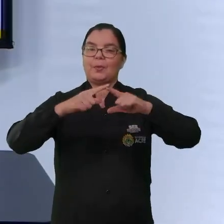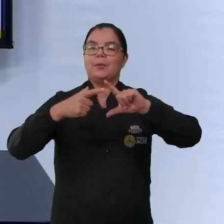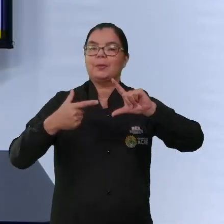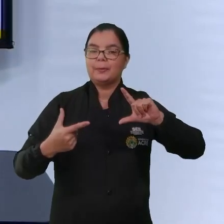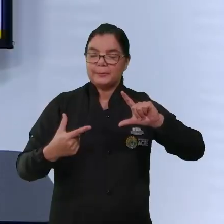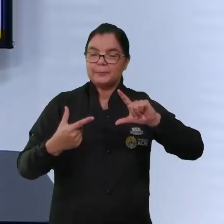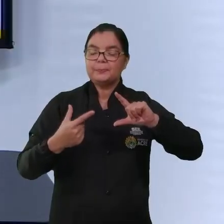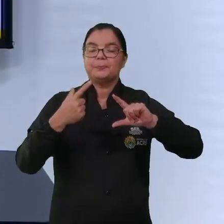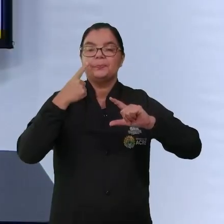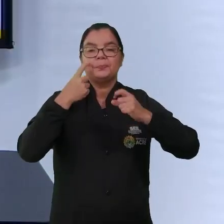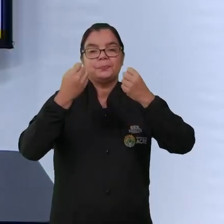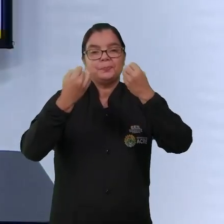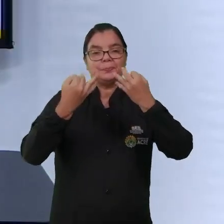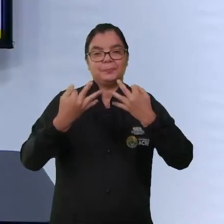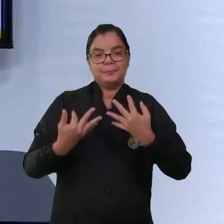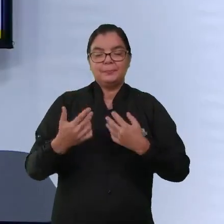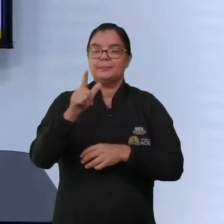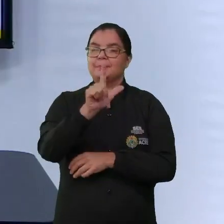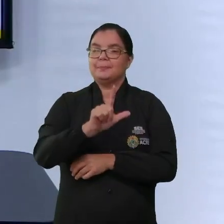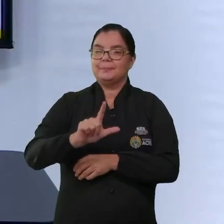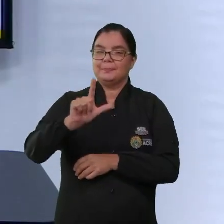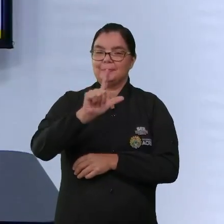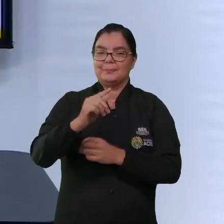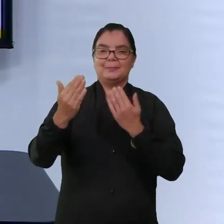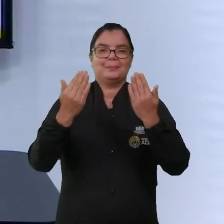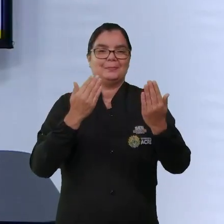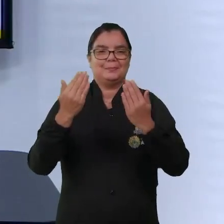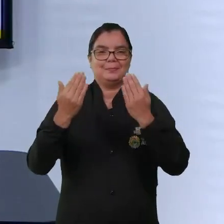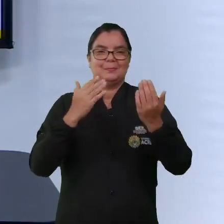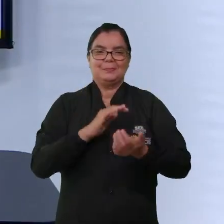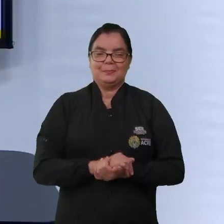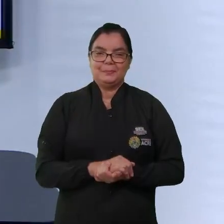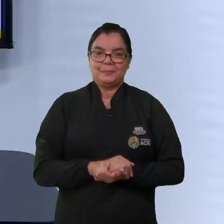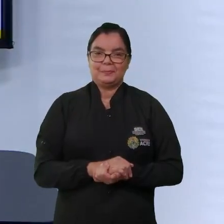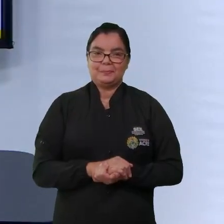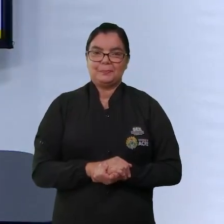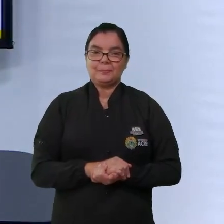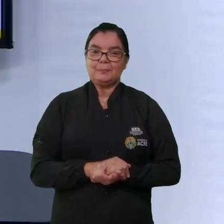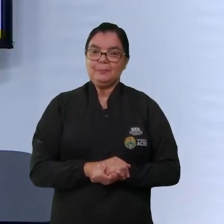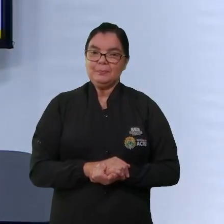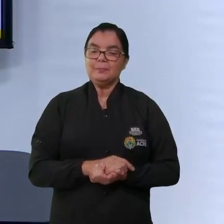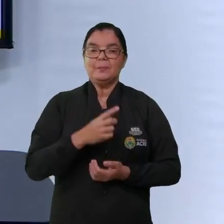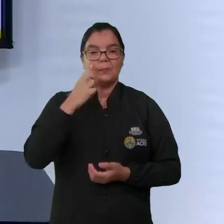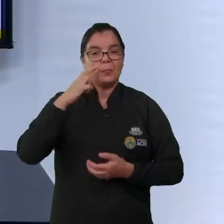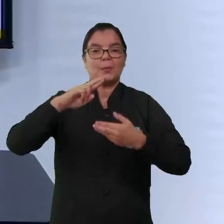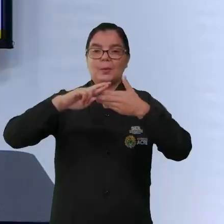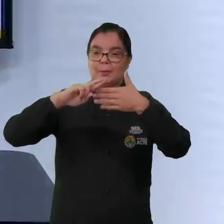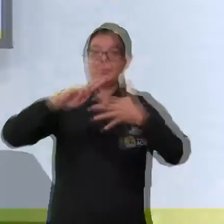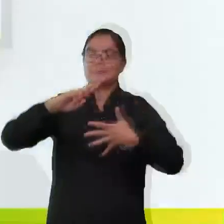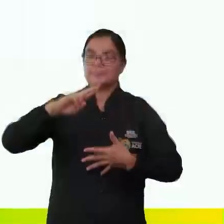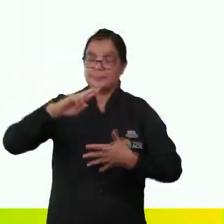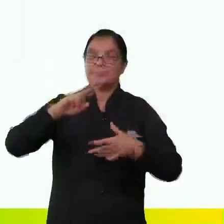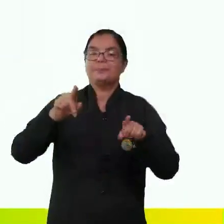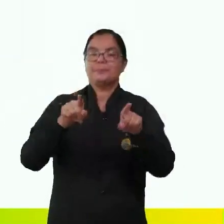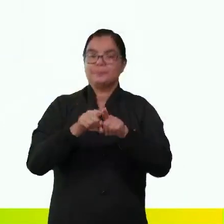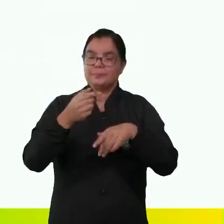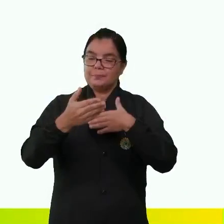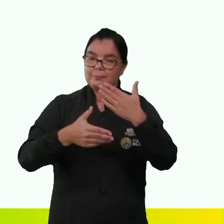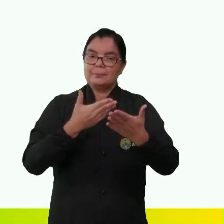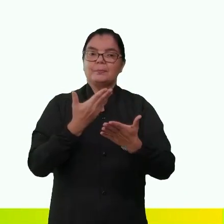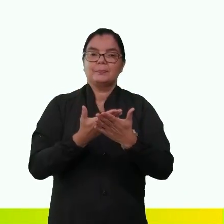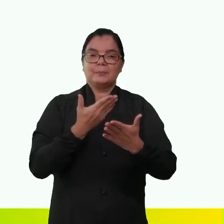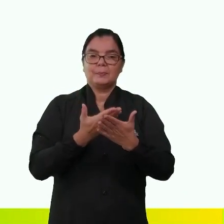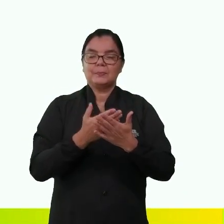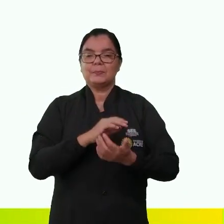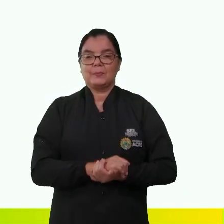Nós estamos falando de literatura comparada. Essa aqui, pessoal, são as minhas referências que nós utilizamos no decorrer dessa aula,